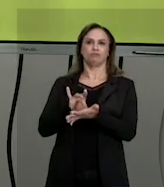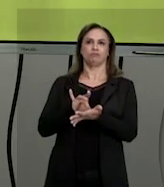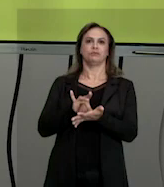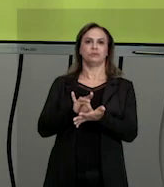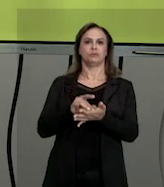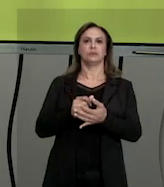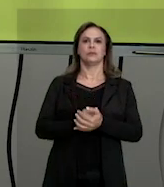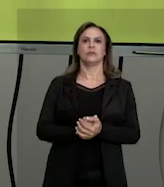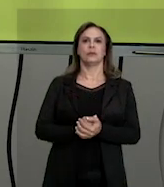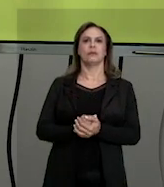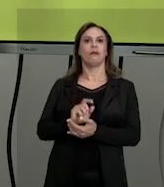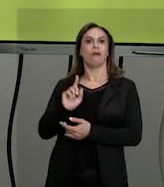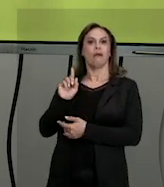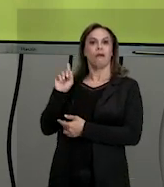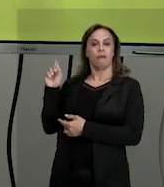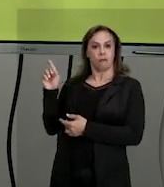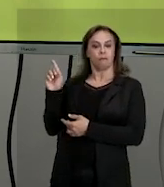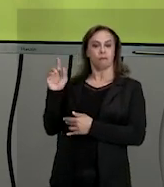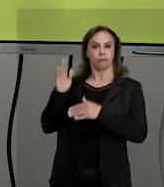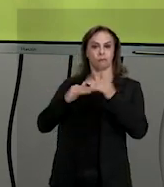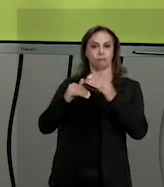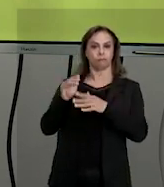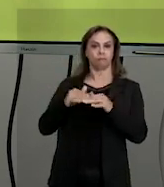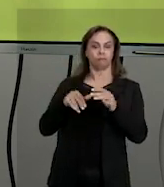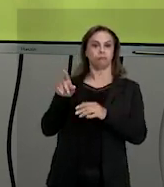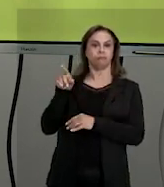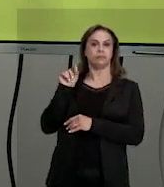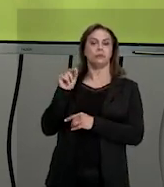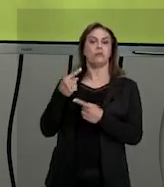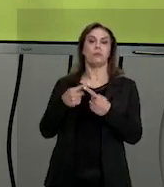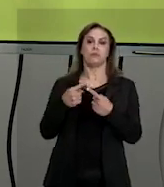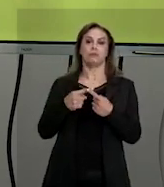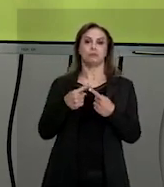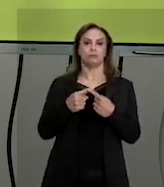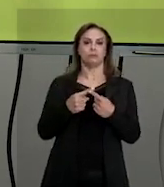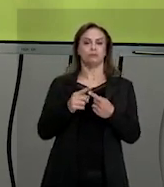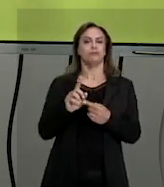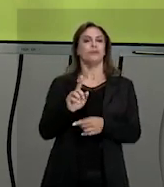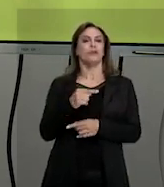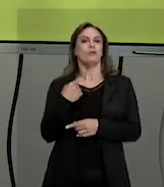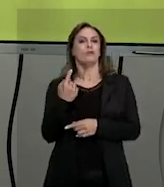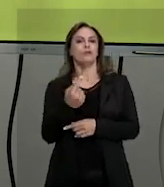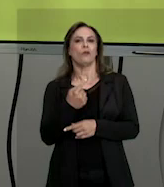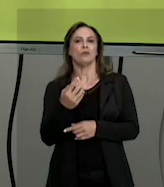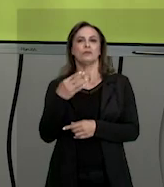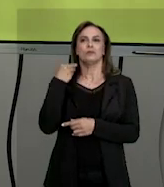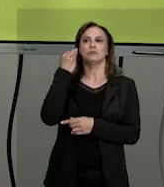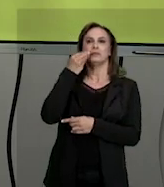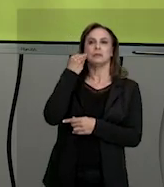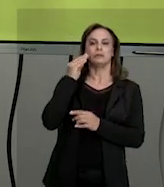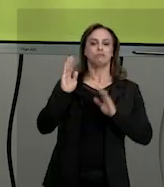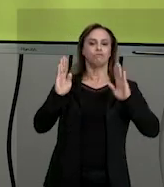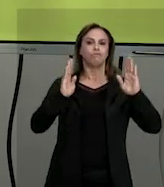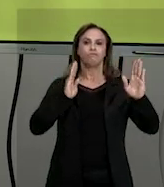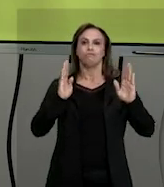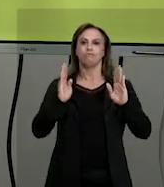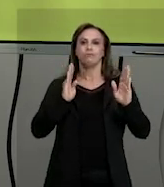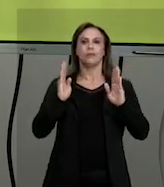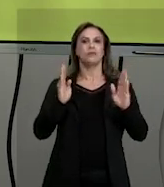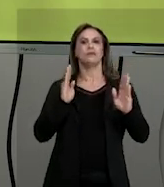Eu escolhi essa habilidade pelo seguinte: a gente tem vivenciado um momento histórico